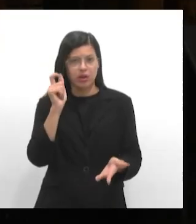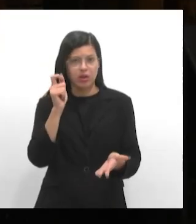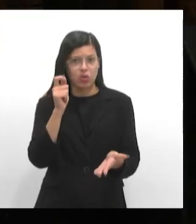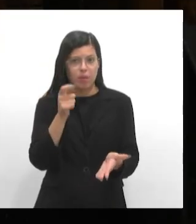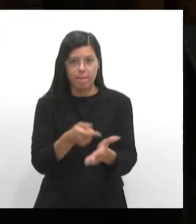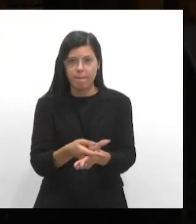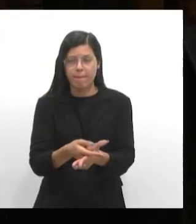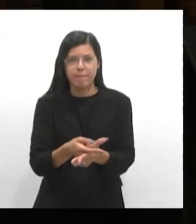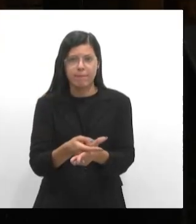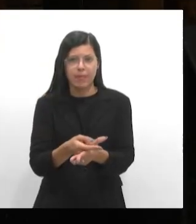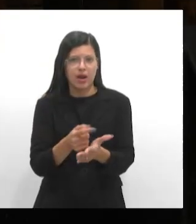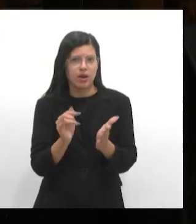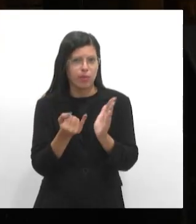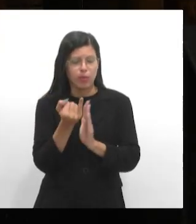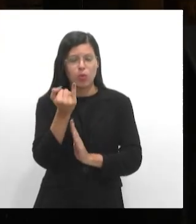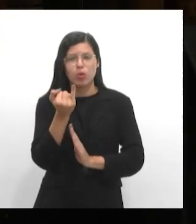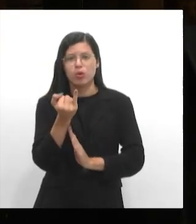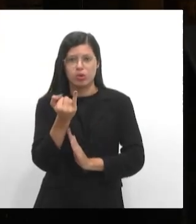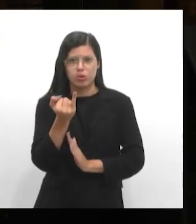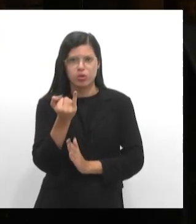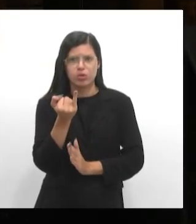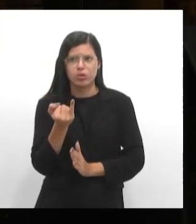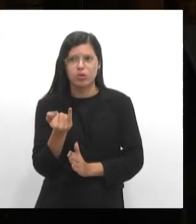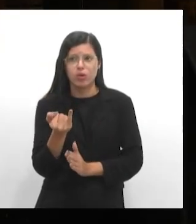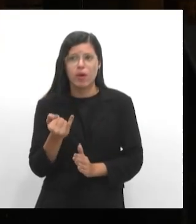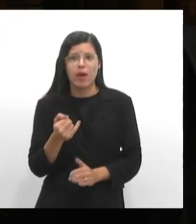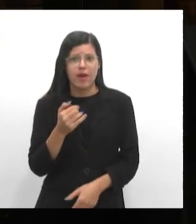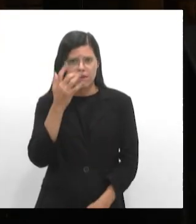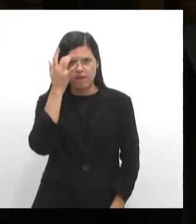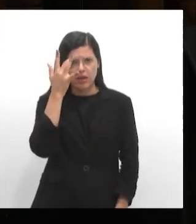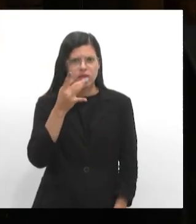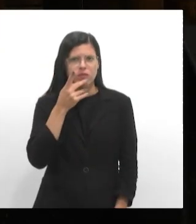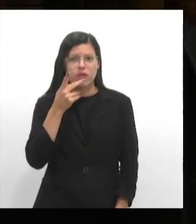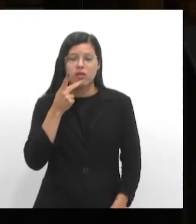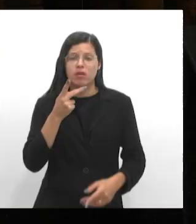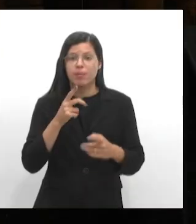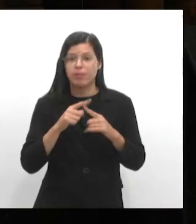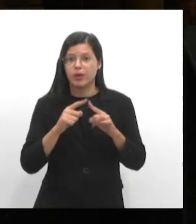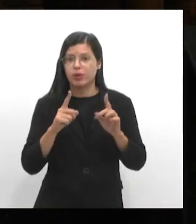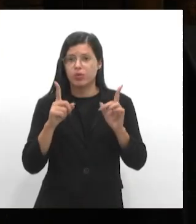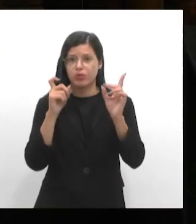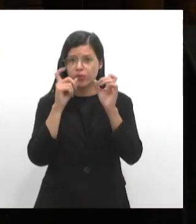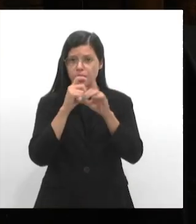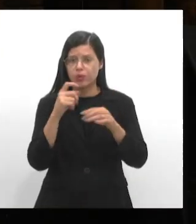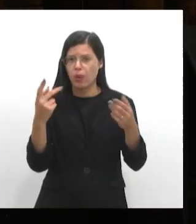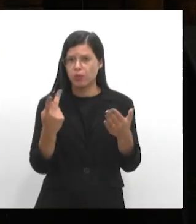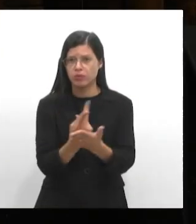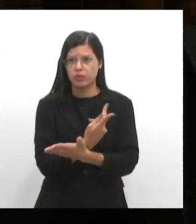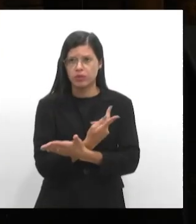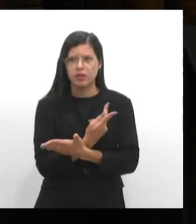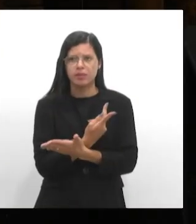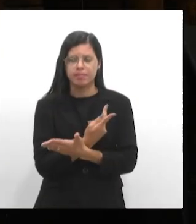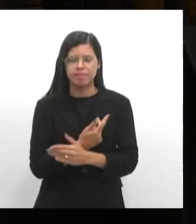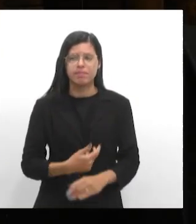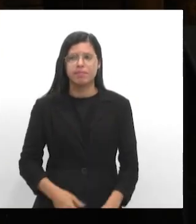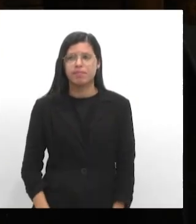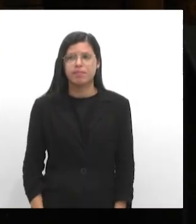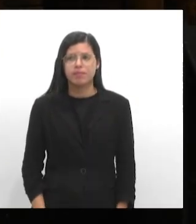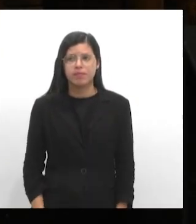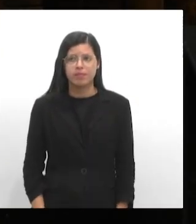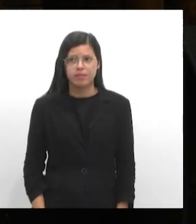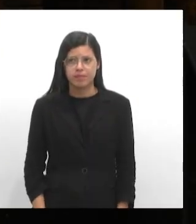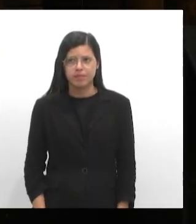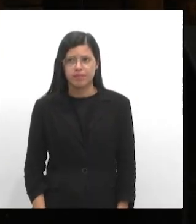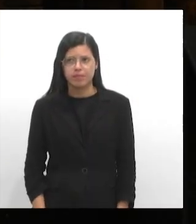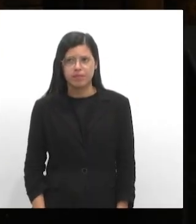Isto é fácil de dizer, mas difícil de acontecer. Fácil de dizer. Esta é uma